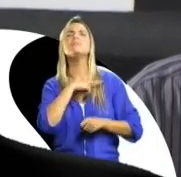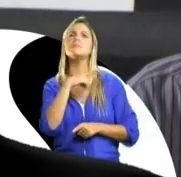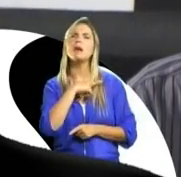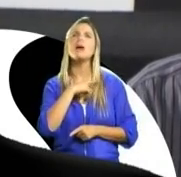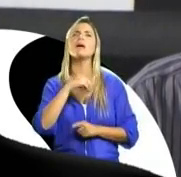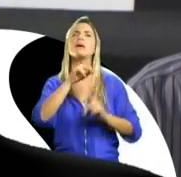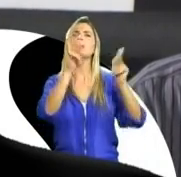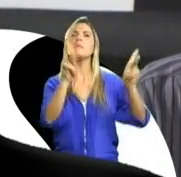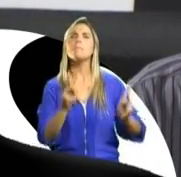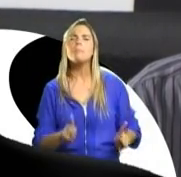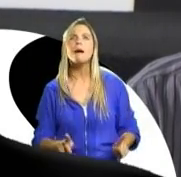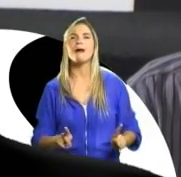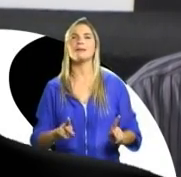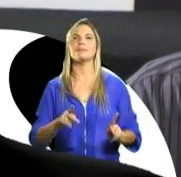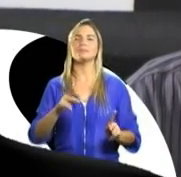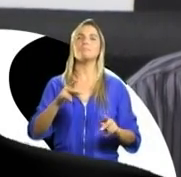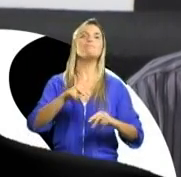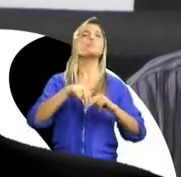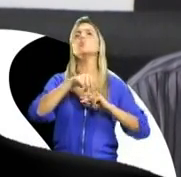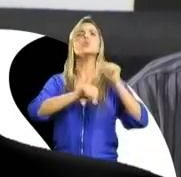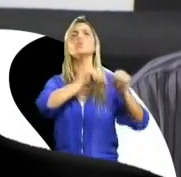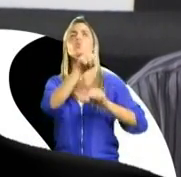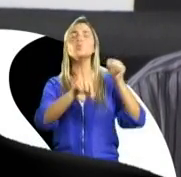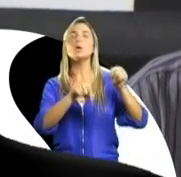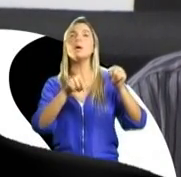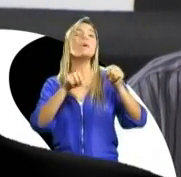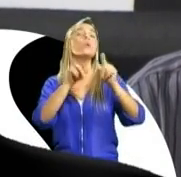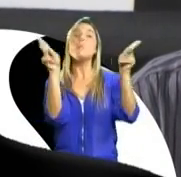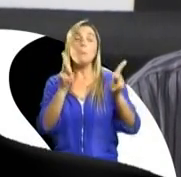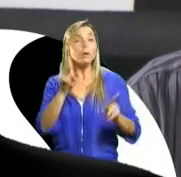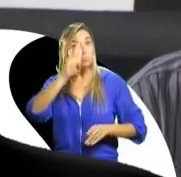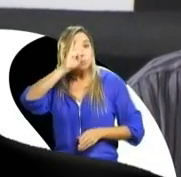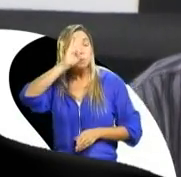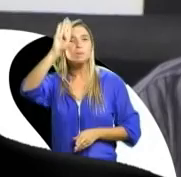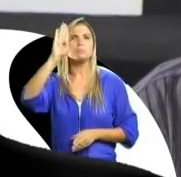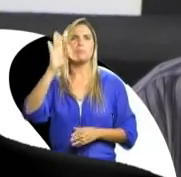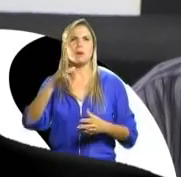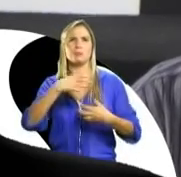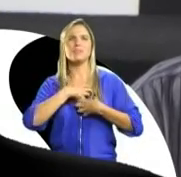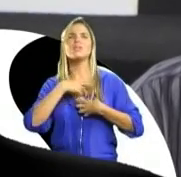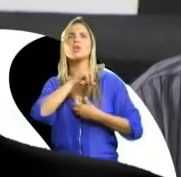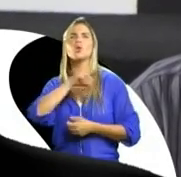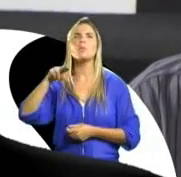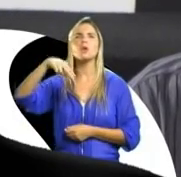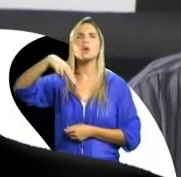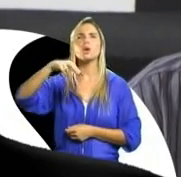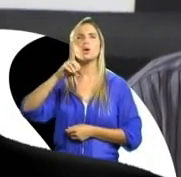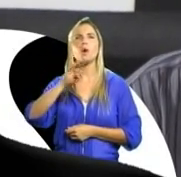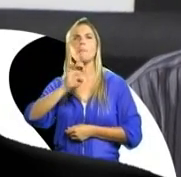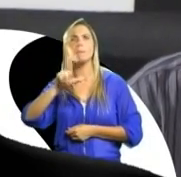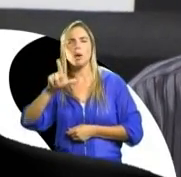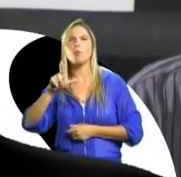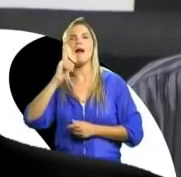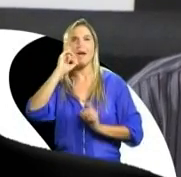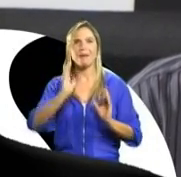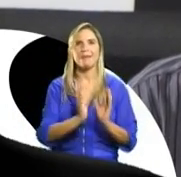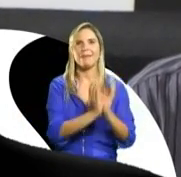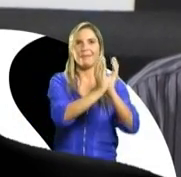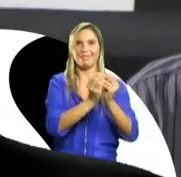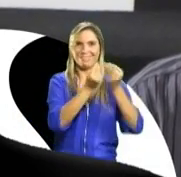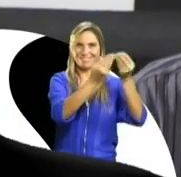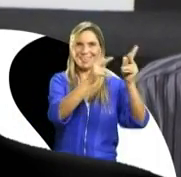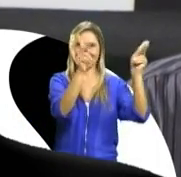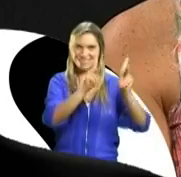Nobel da Paz, né? Qual que é o conceito de paz que o Nobel da Paz trabalha? Que é justamente a resolução